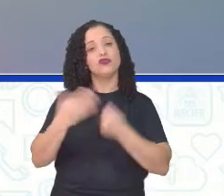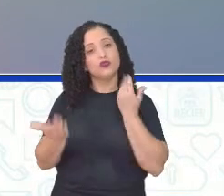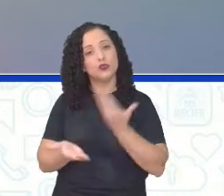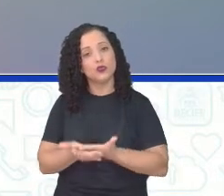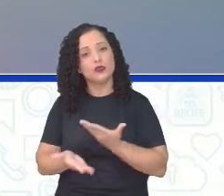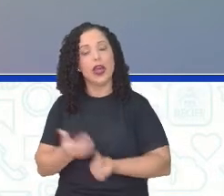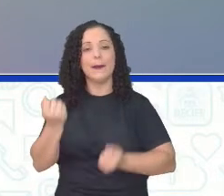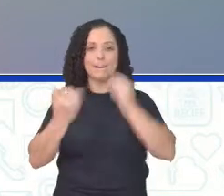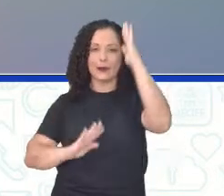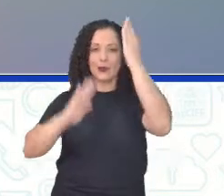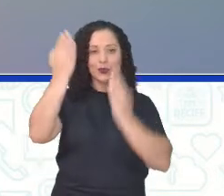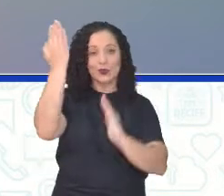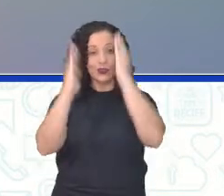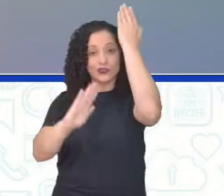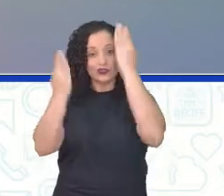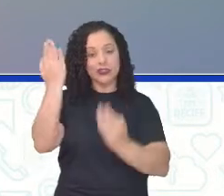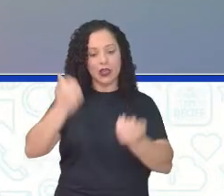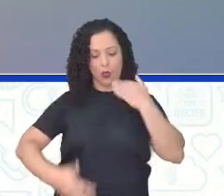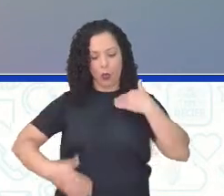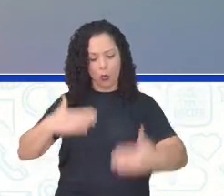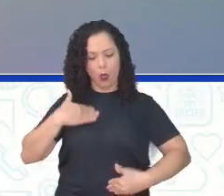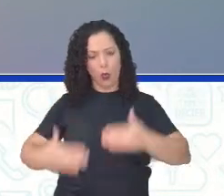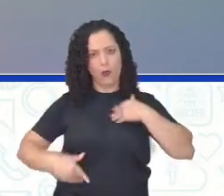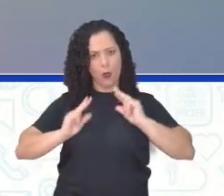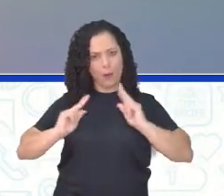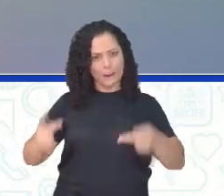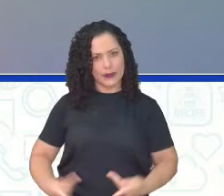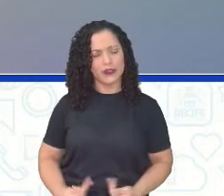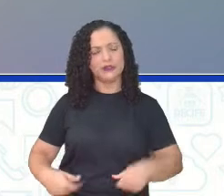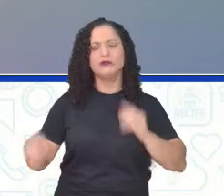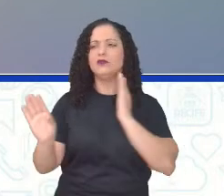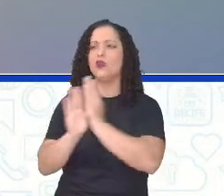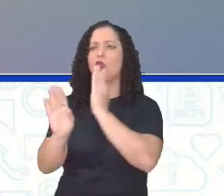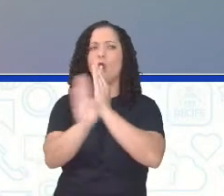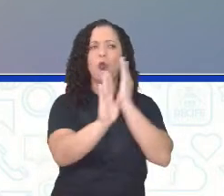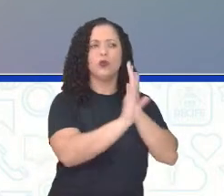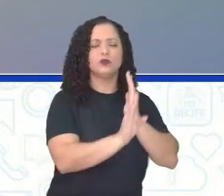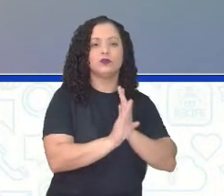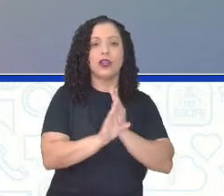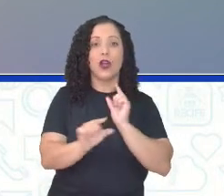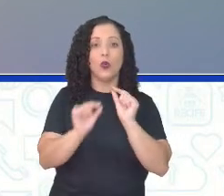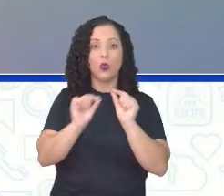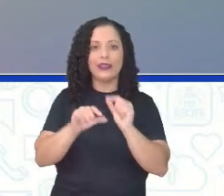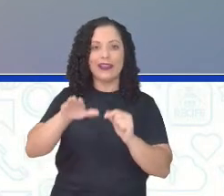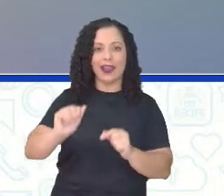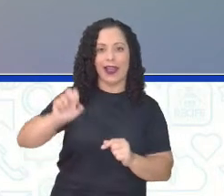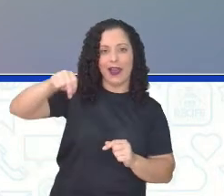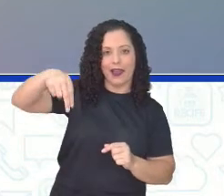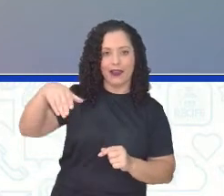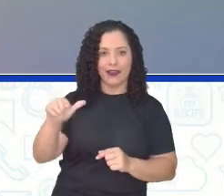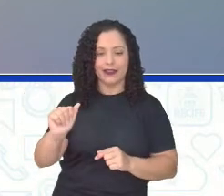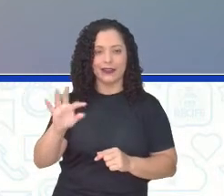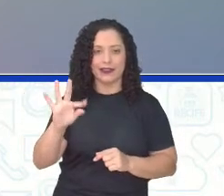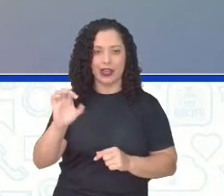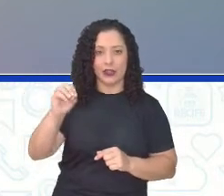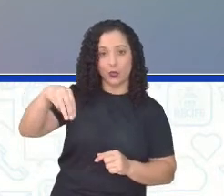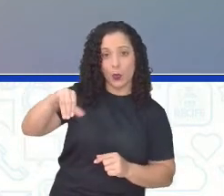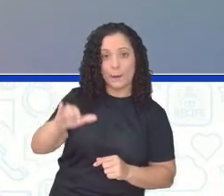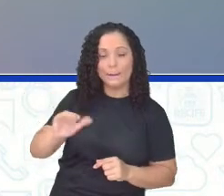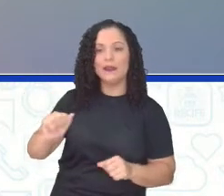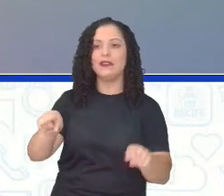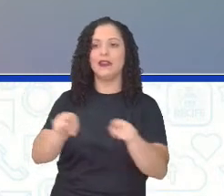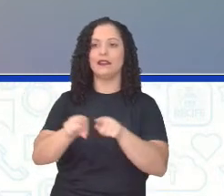biologia. E a biologia, para estudar o corpo humano, se depara aí, olha, na anatomia e na fisiologia. Essa